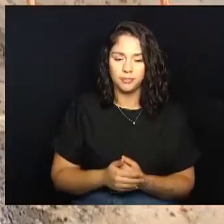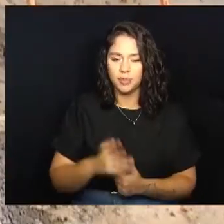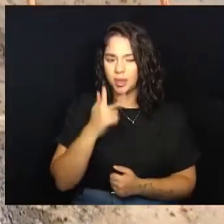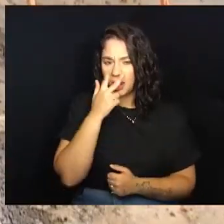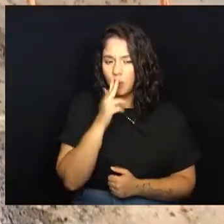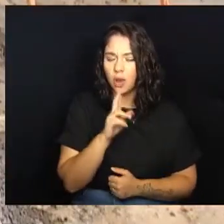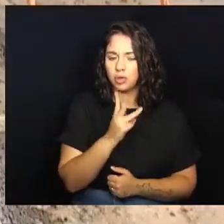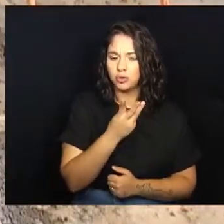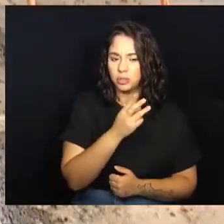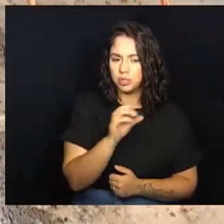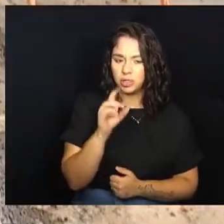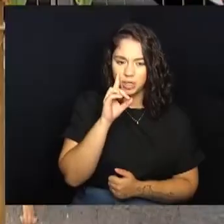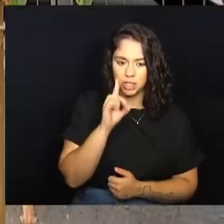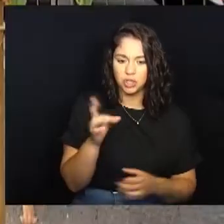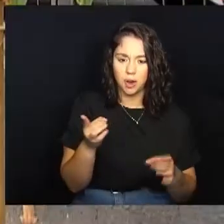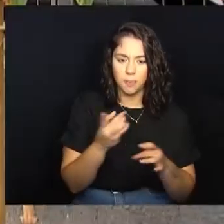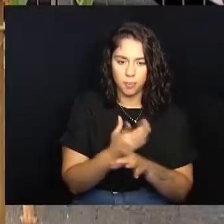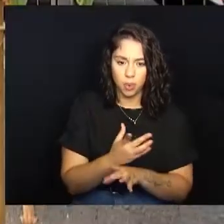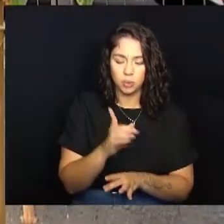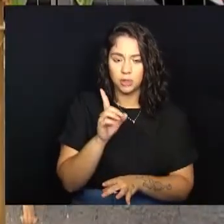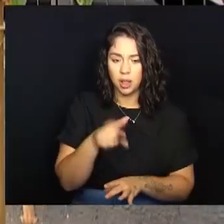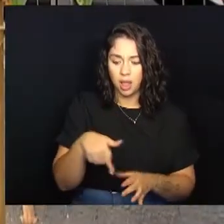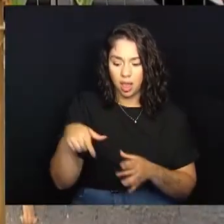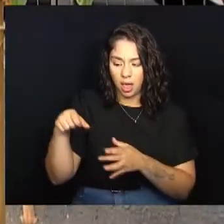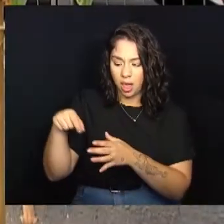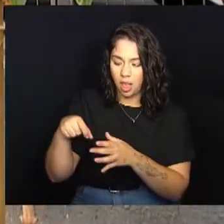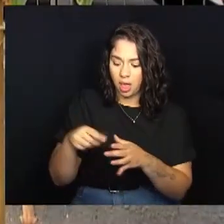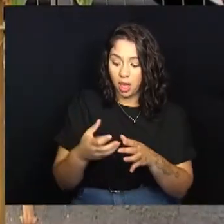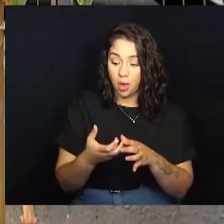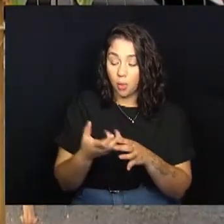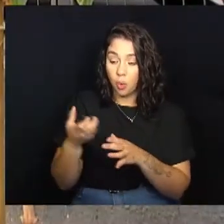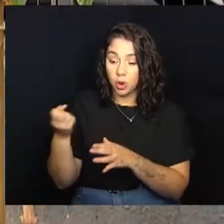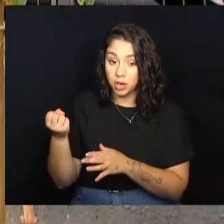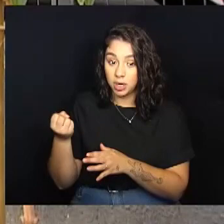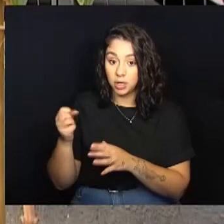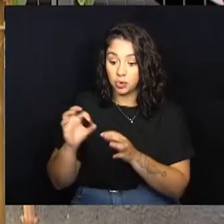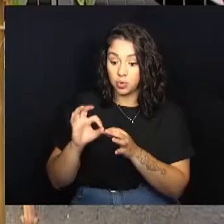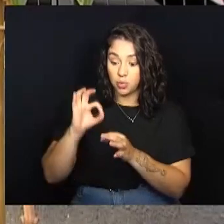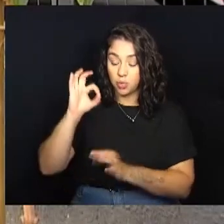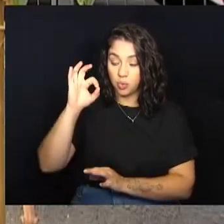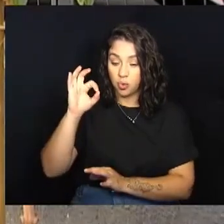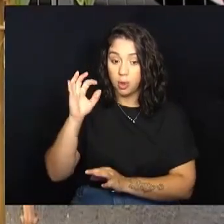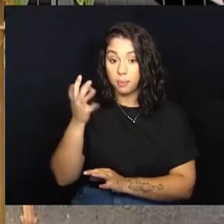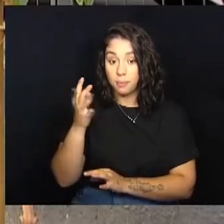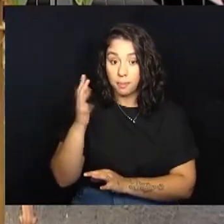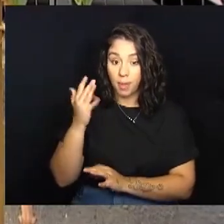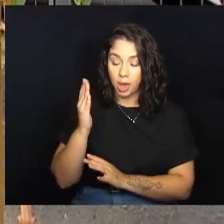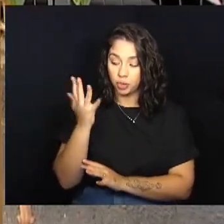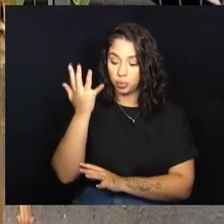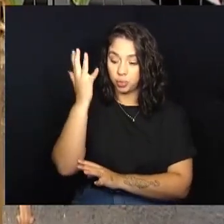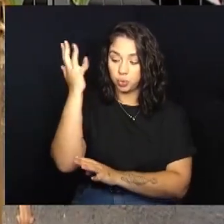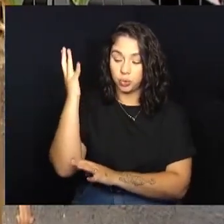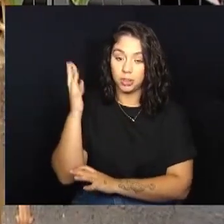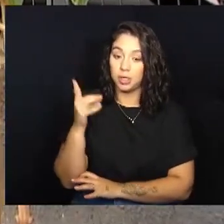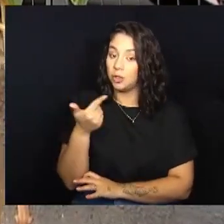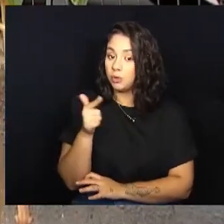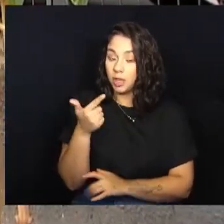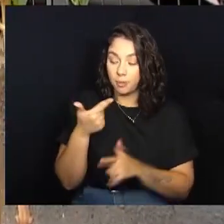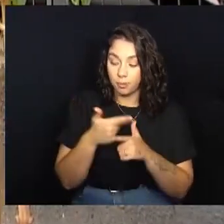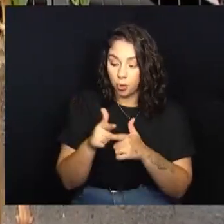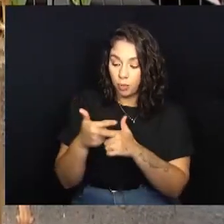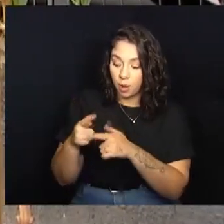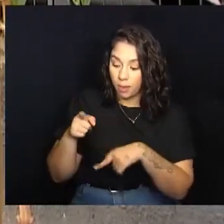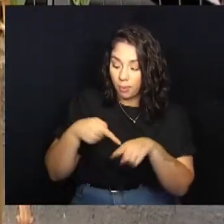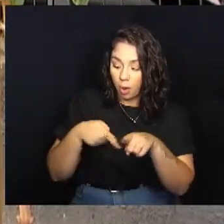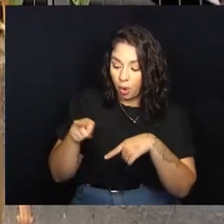vai estar tudo pronto. São espécies escolhidas de médio porte que não vão danificar passeios públicos. Primeiro,